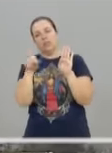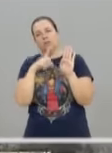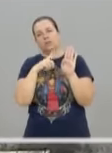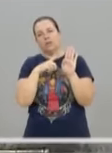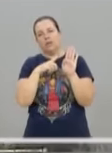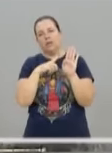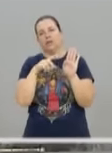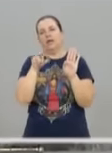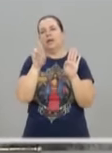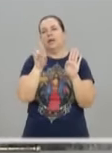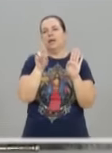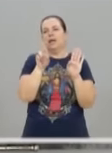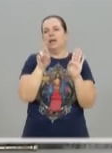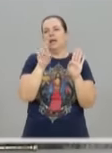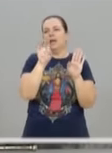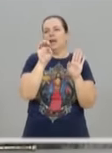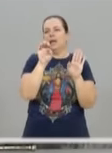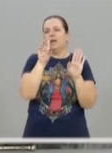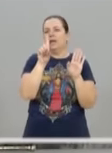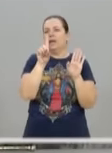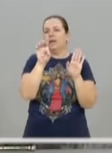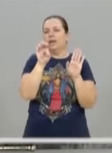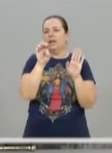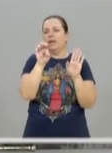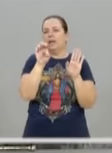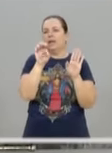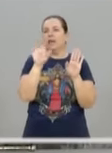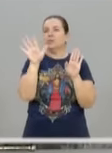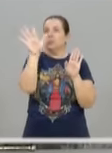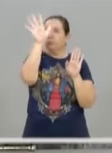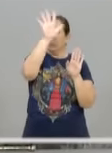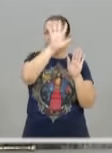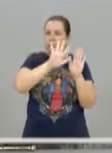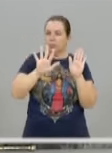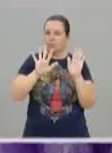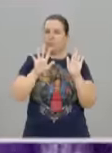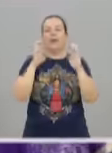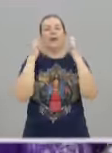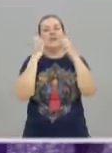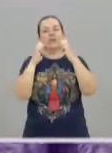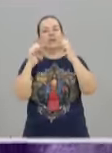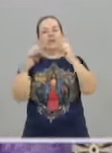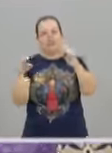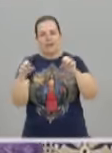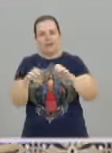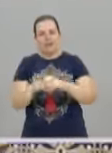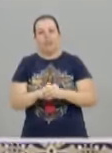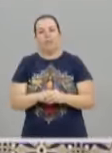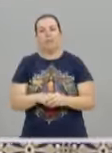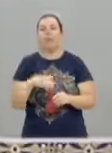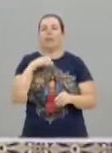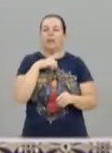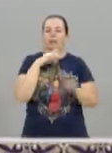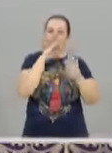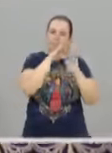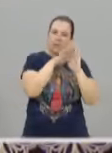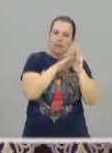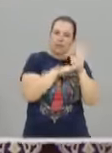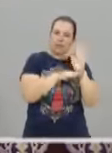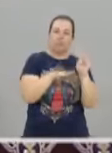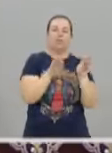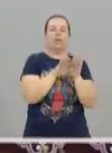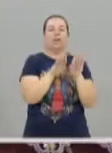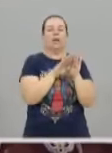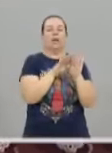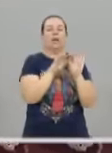rede evangelizar porque nós temos agora a programação da AM e já está no